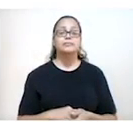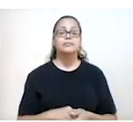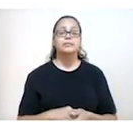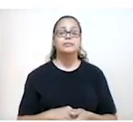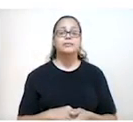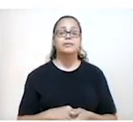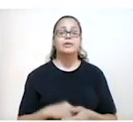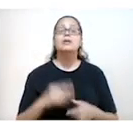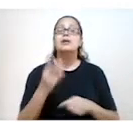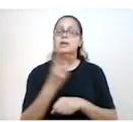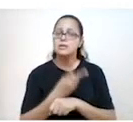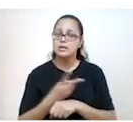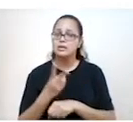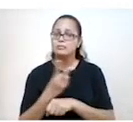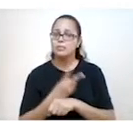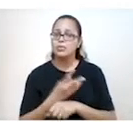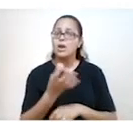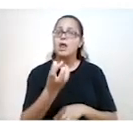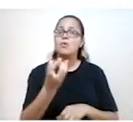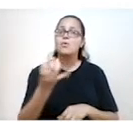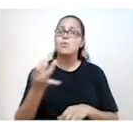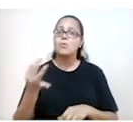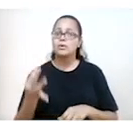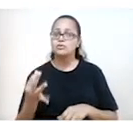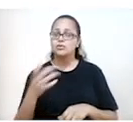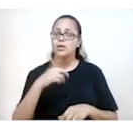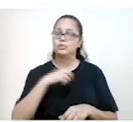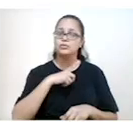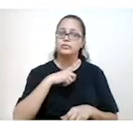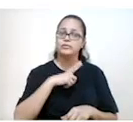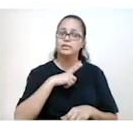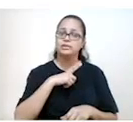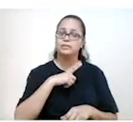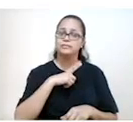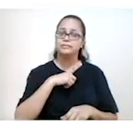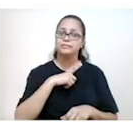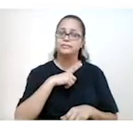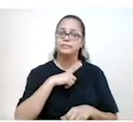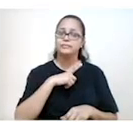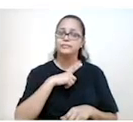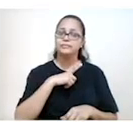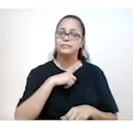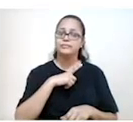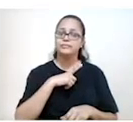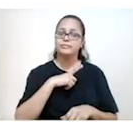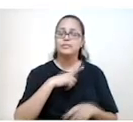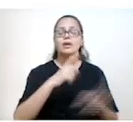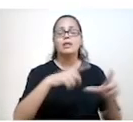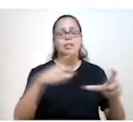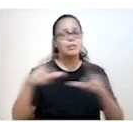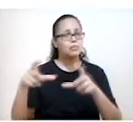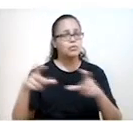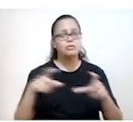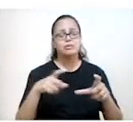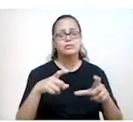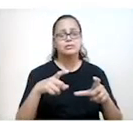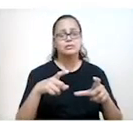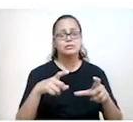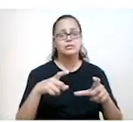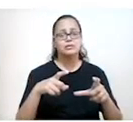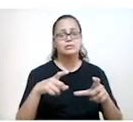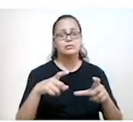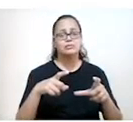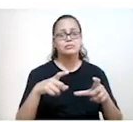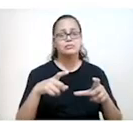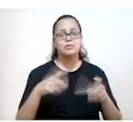busca saber a quantidade de quadradinhos que vai ter em qualquer posição das figuras. Qualquer figura